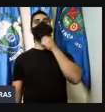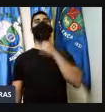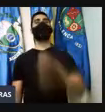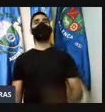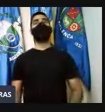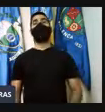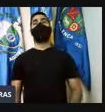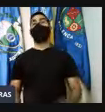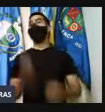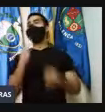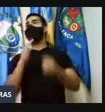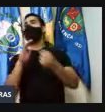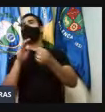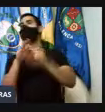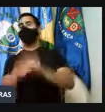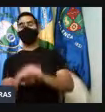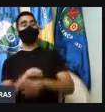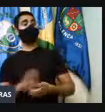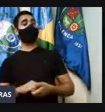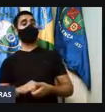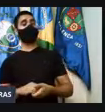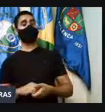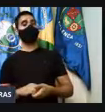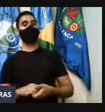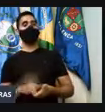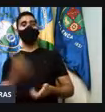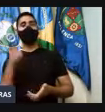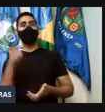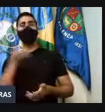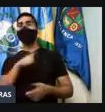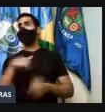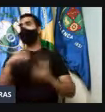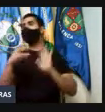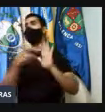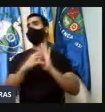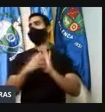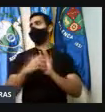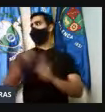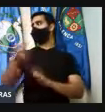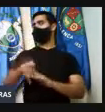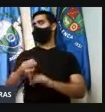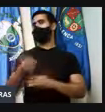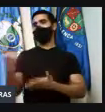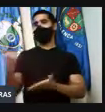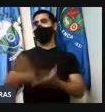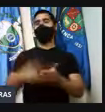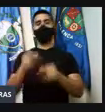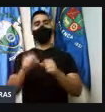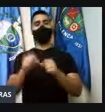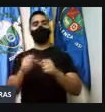uma vez essa casa acerta nas suas decisões. Numa